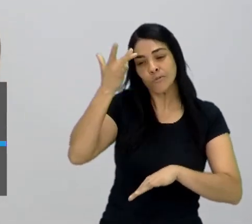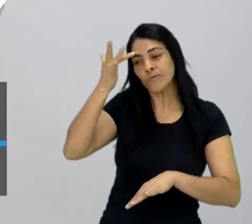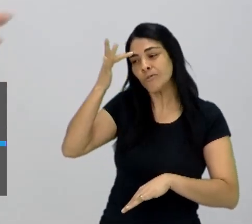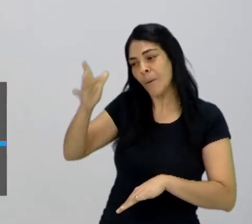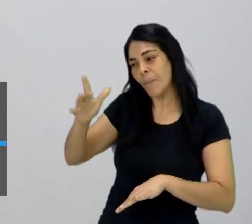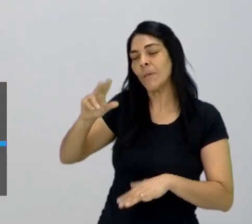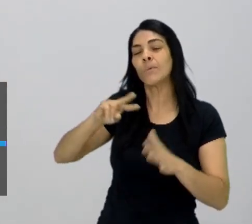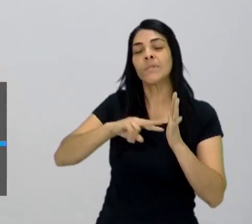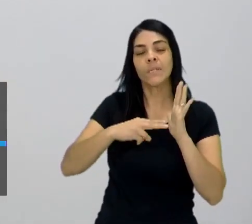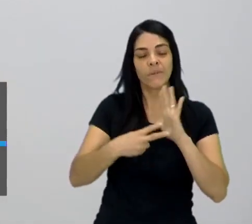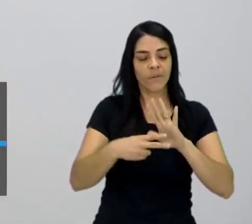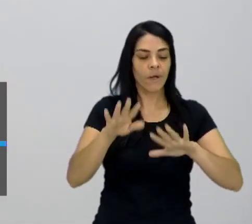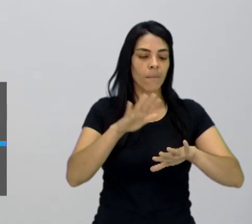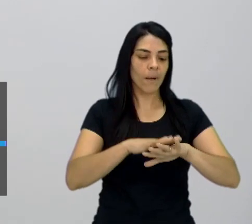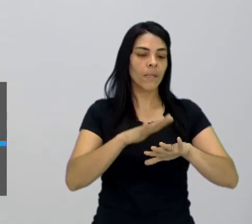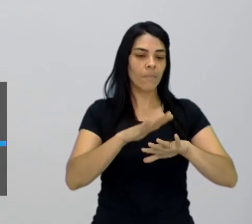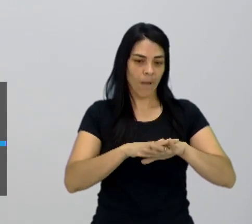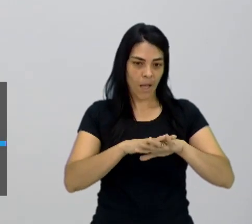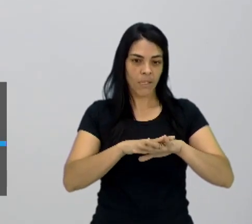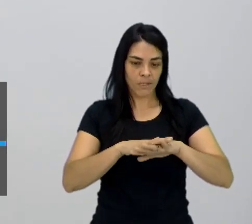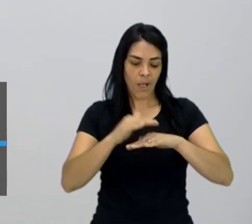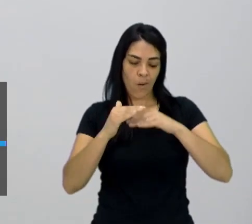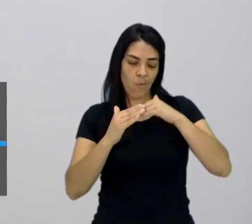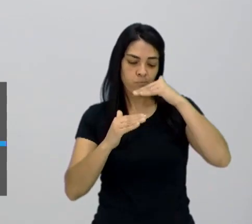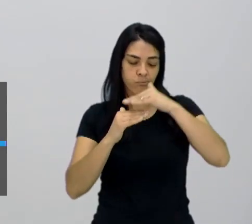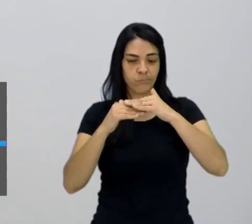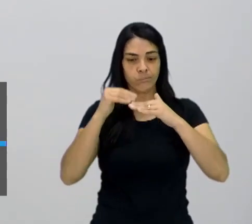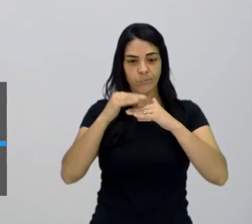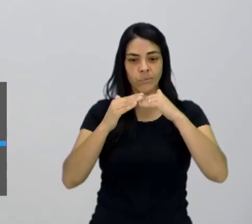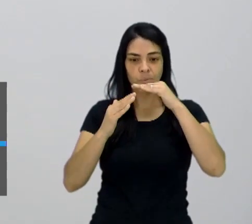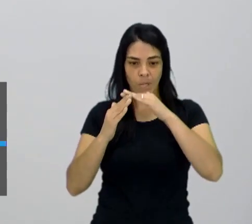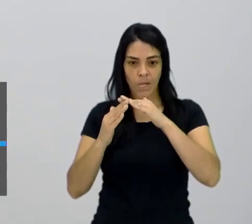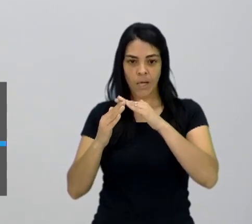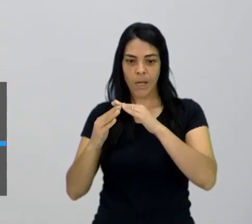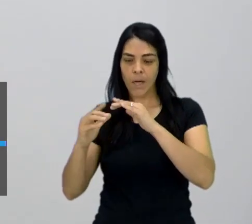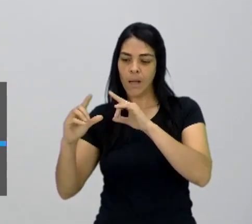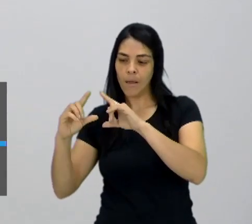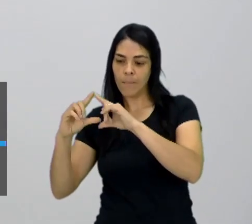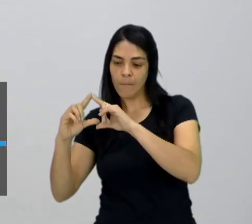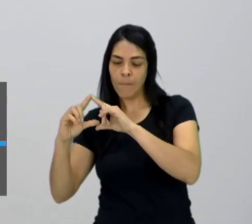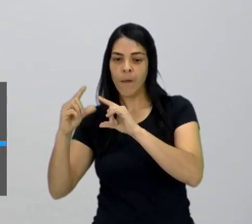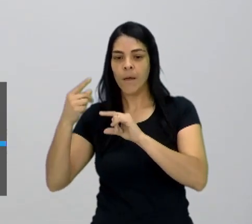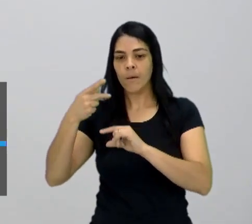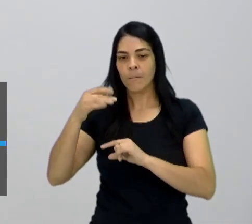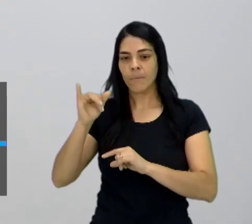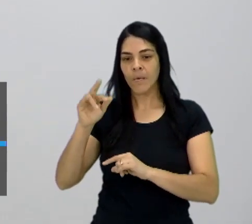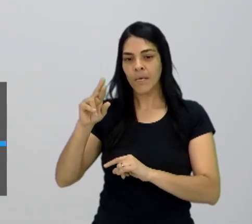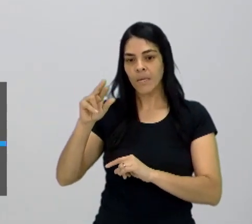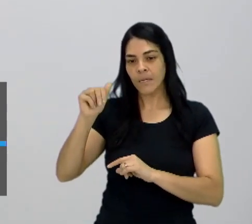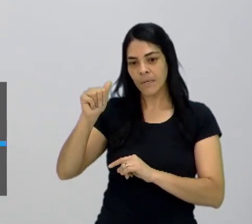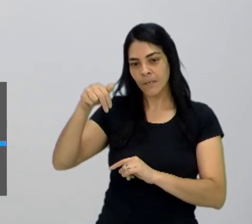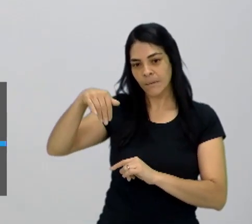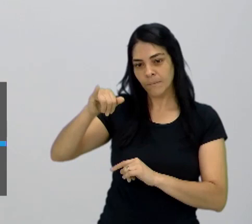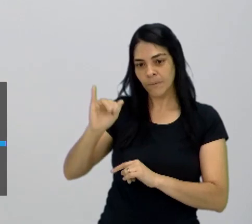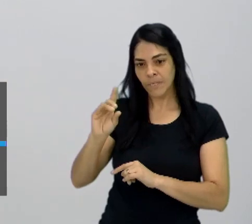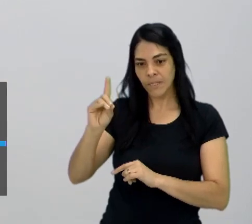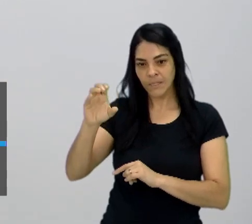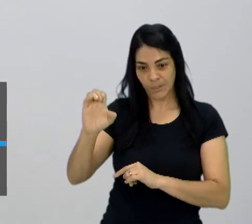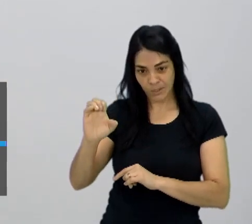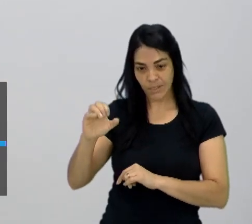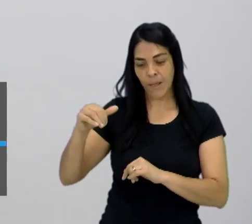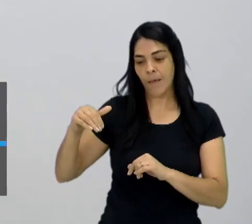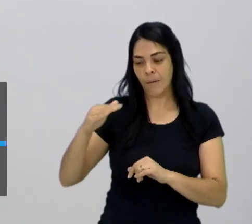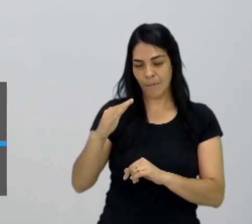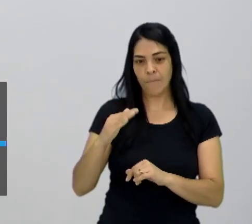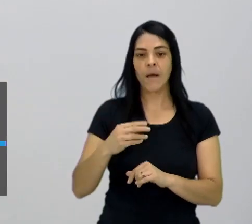matemática, faziam essas construções aí. As pirâmides têm mais de 5.000 anos, tá, gente? Então o faraó falou, bom,